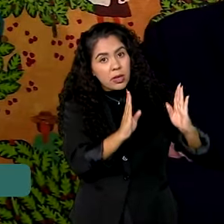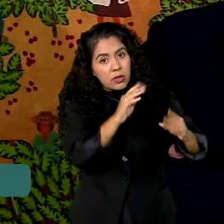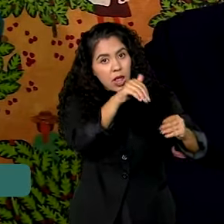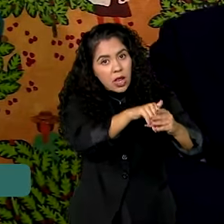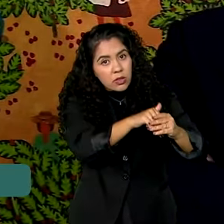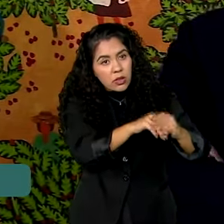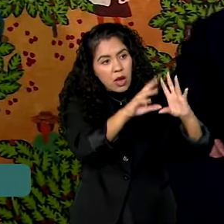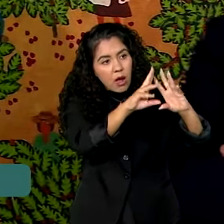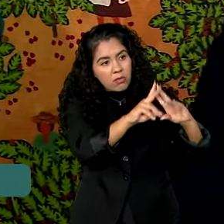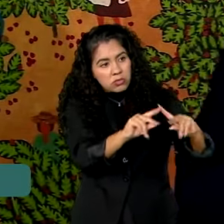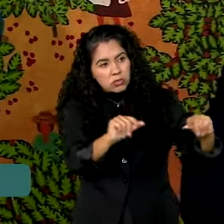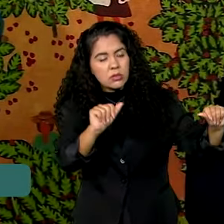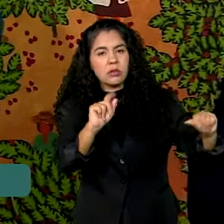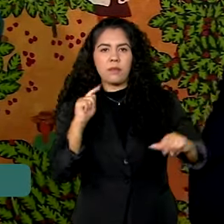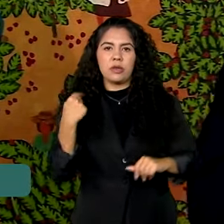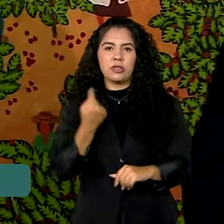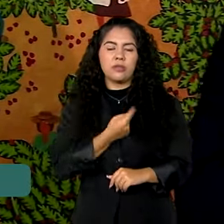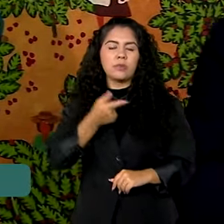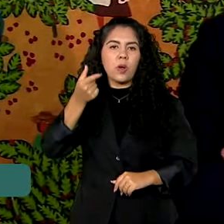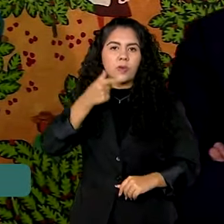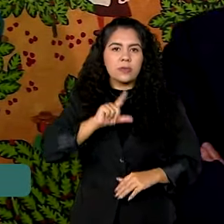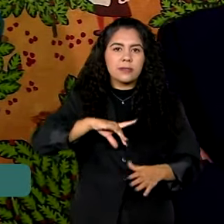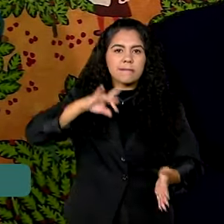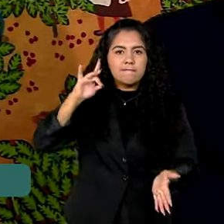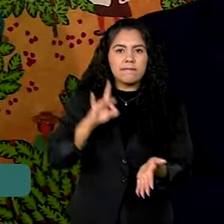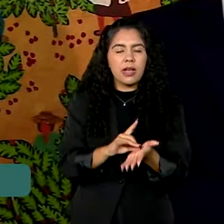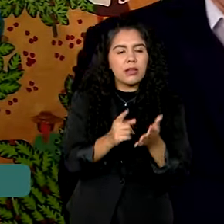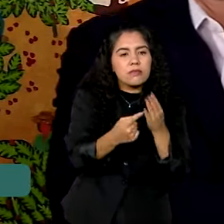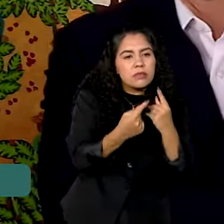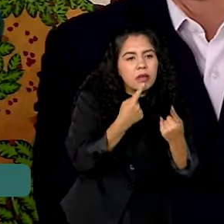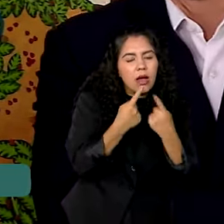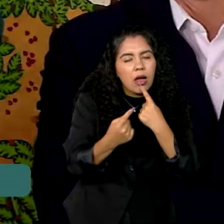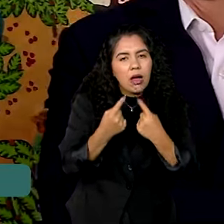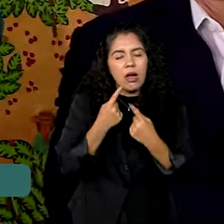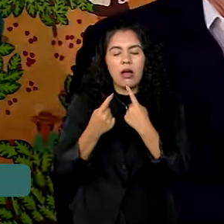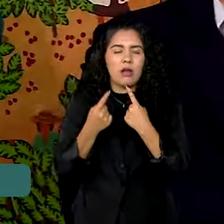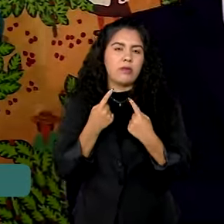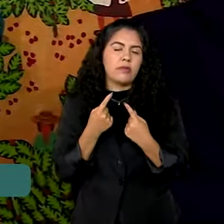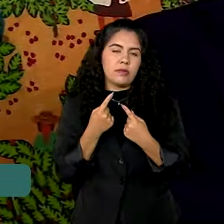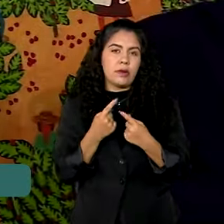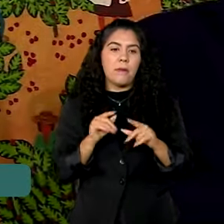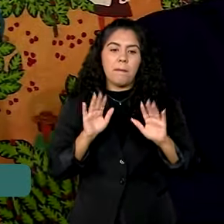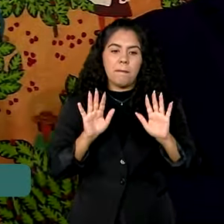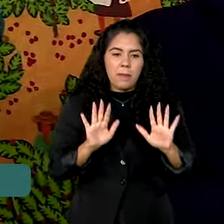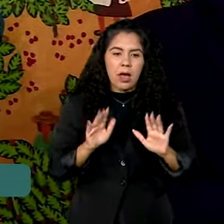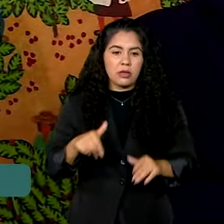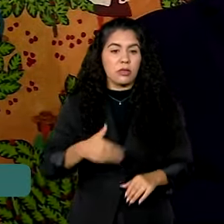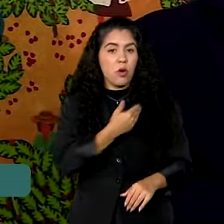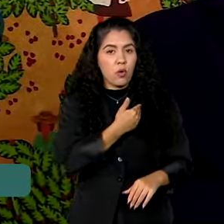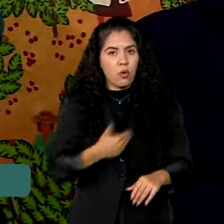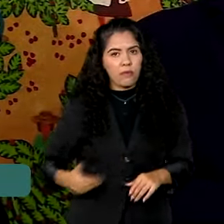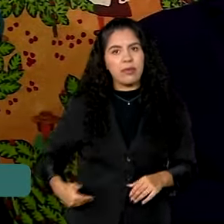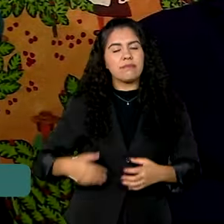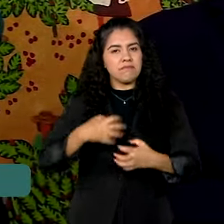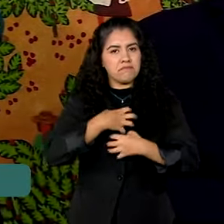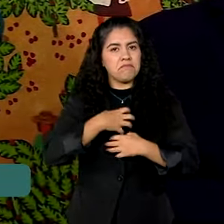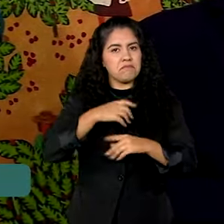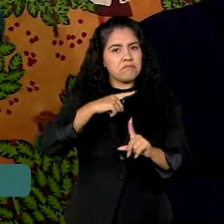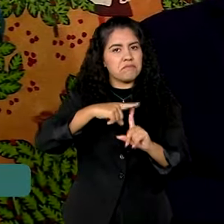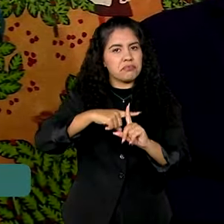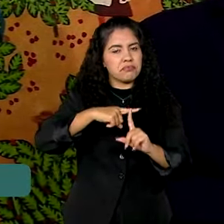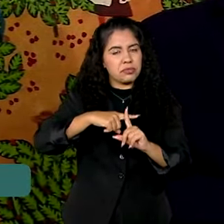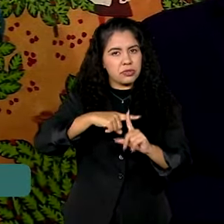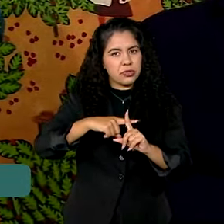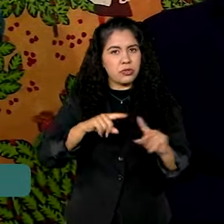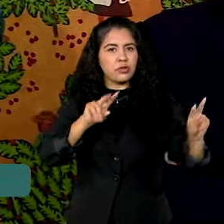ser mais efetivo nesse diálogo. Quero reforçar que o governo é otimista em